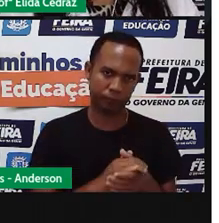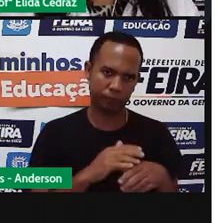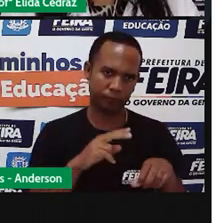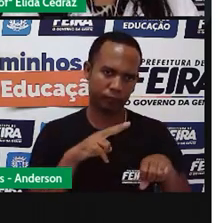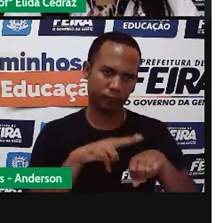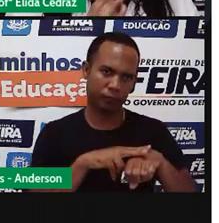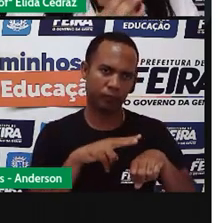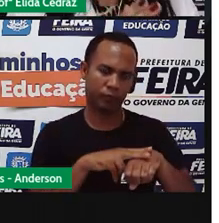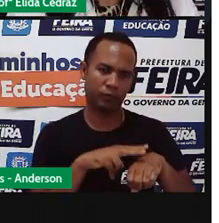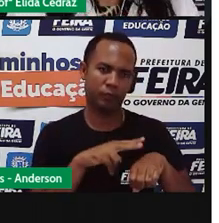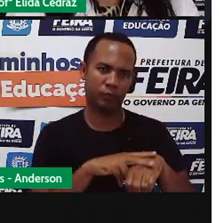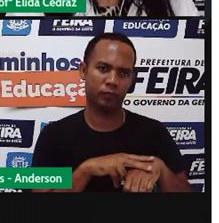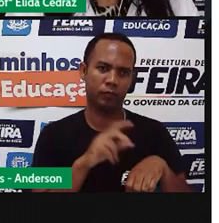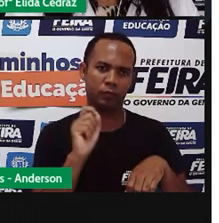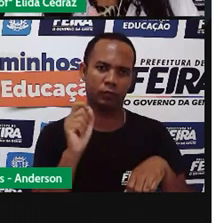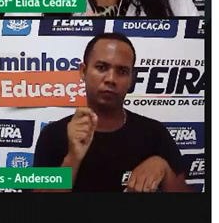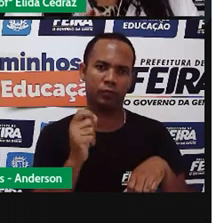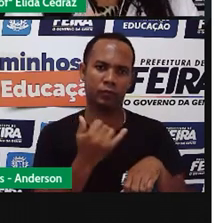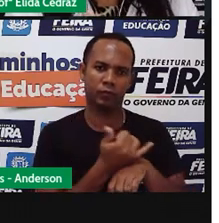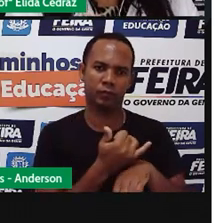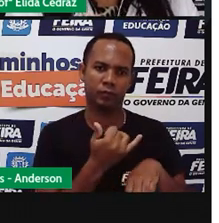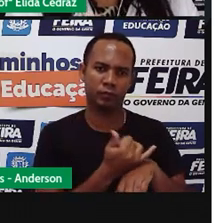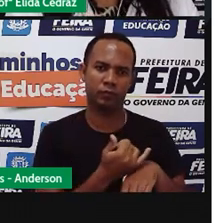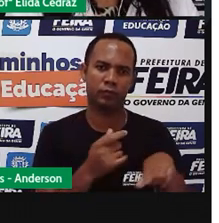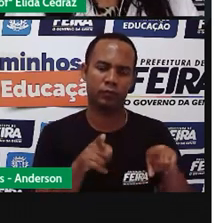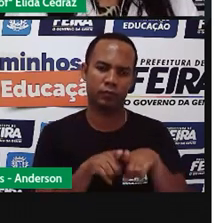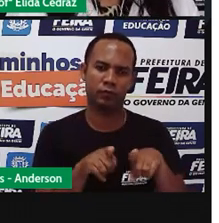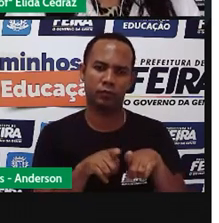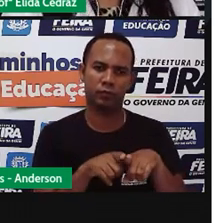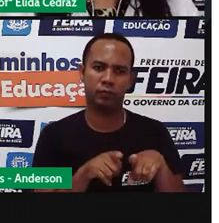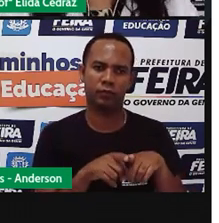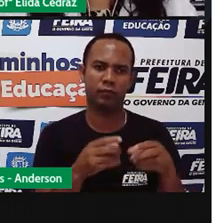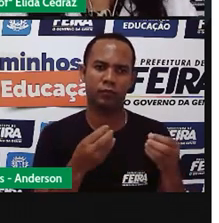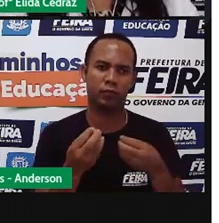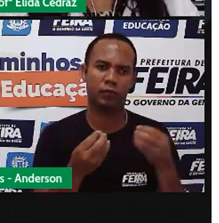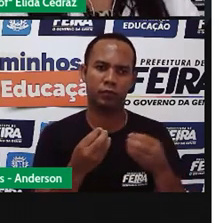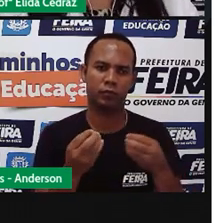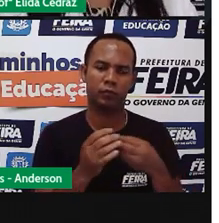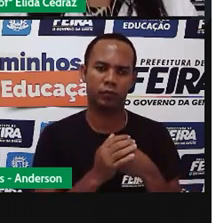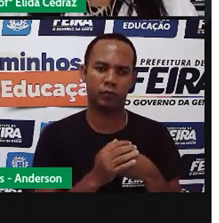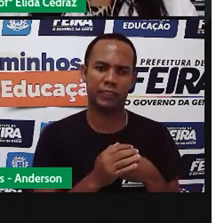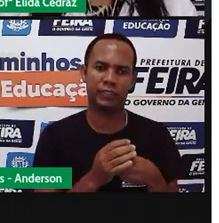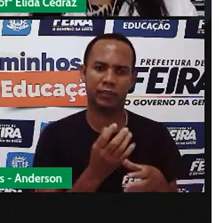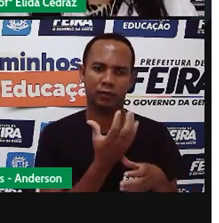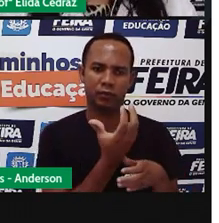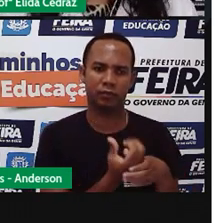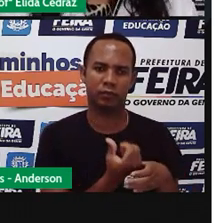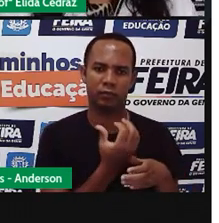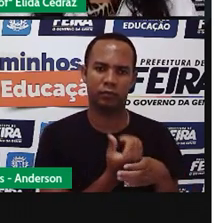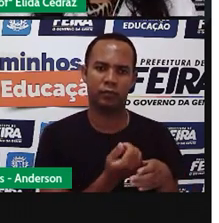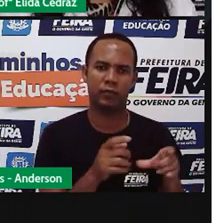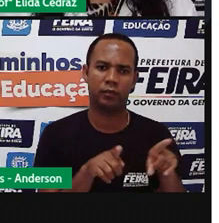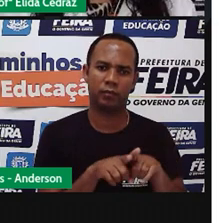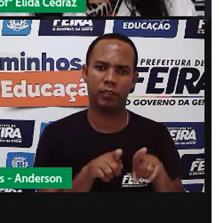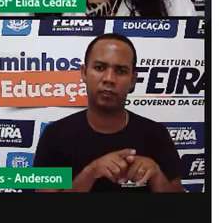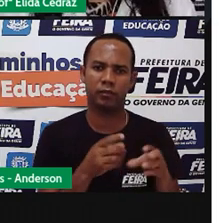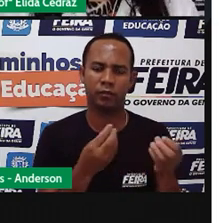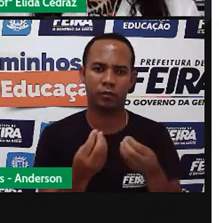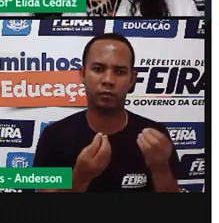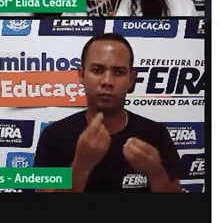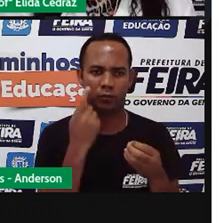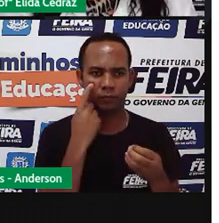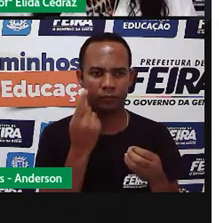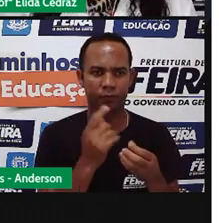e o plástico, o metal e a borracha do pneu são impermeáveis.